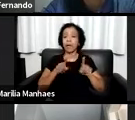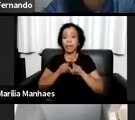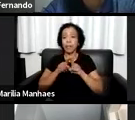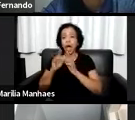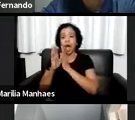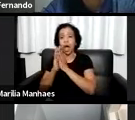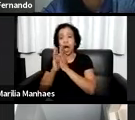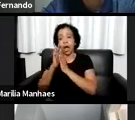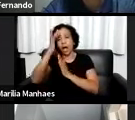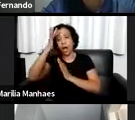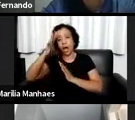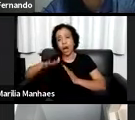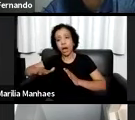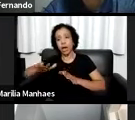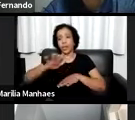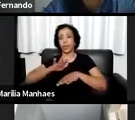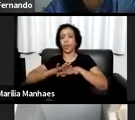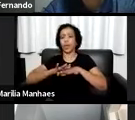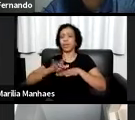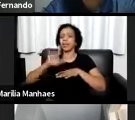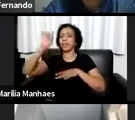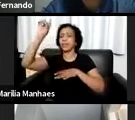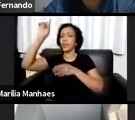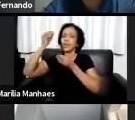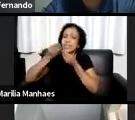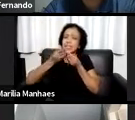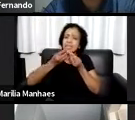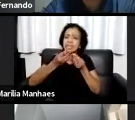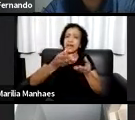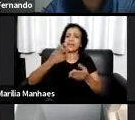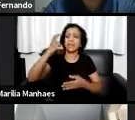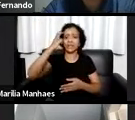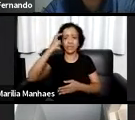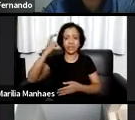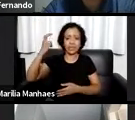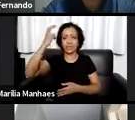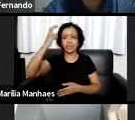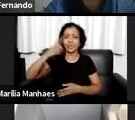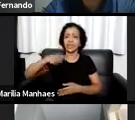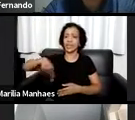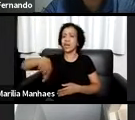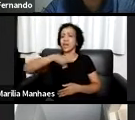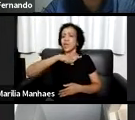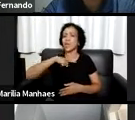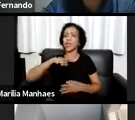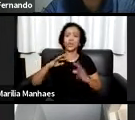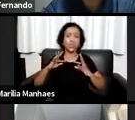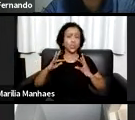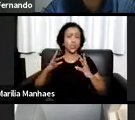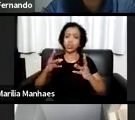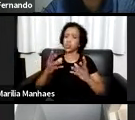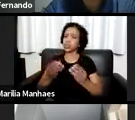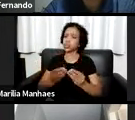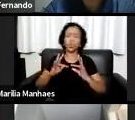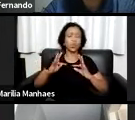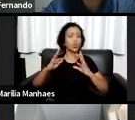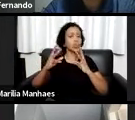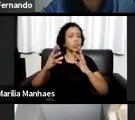Deus derrame sabedoria, discernimento sobre todos nós, todos, toda a